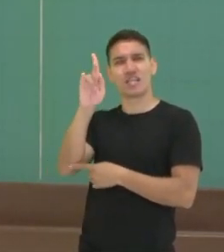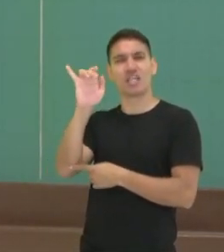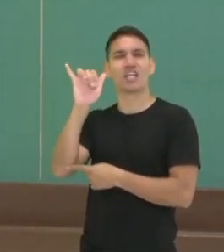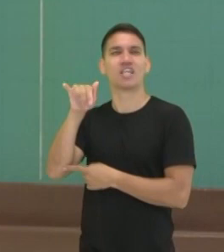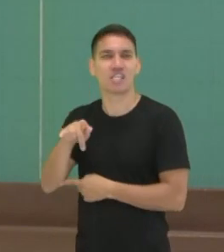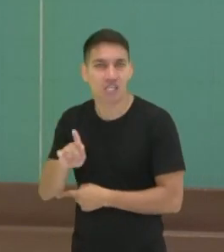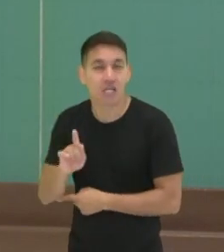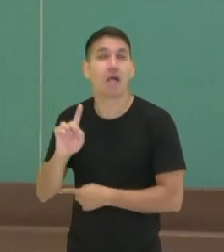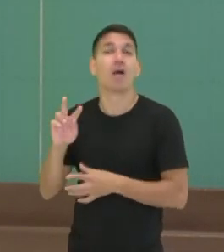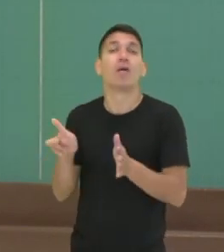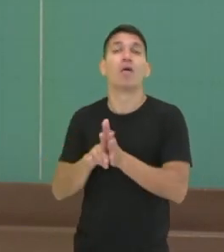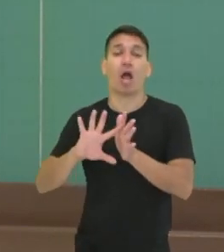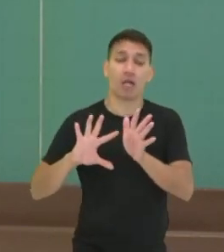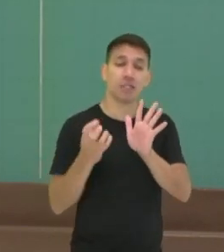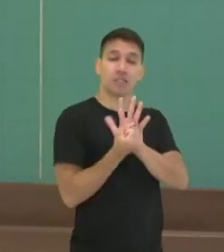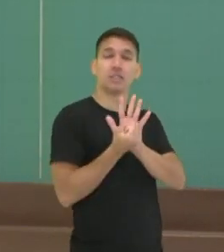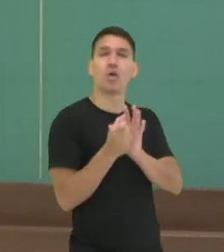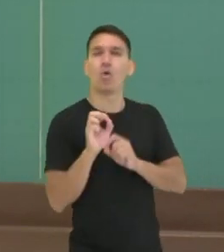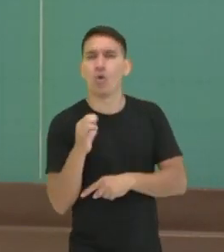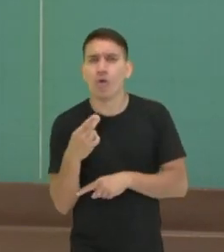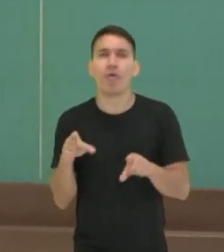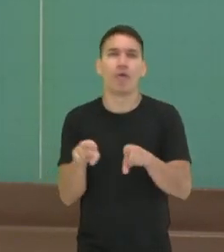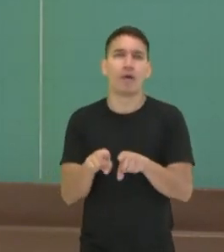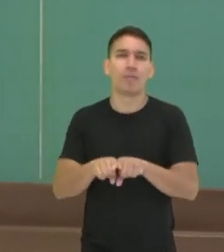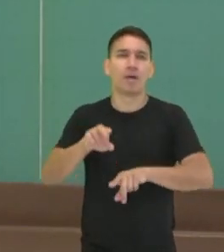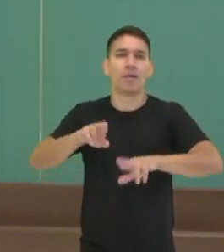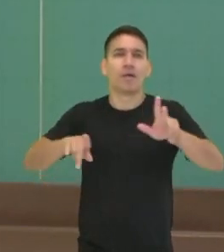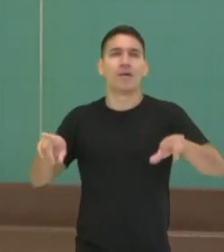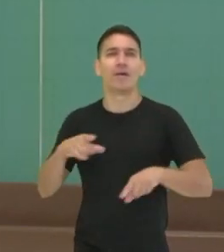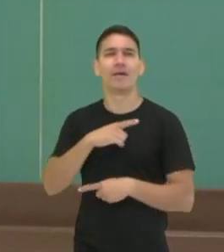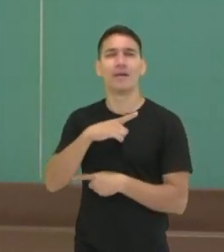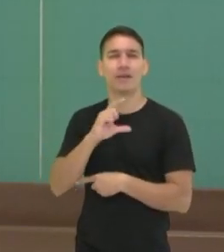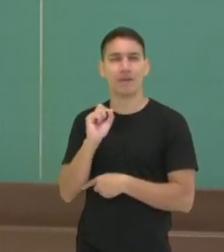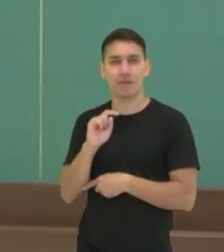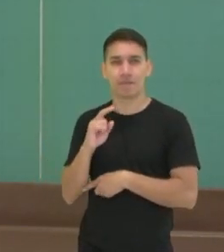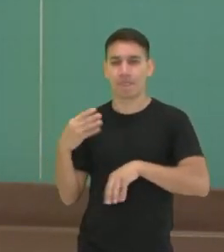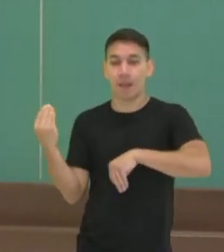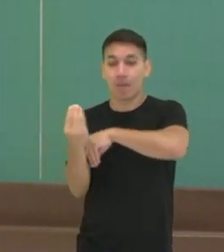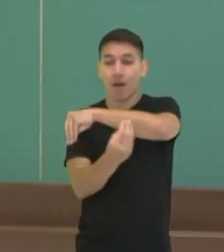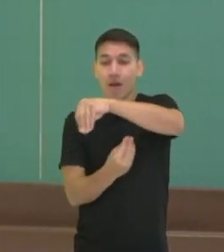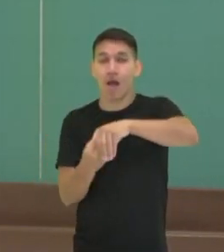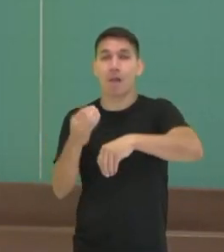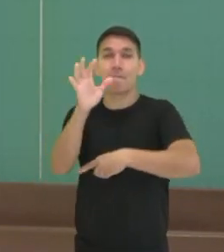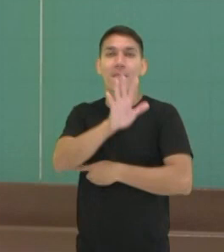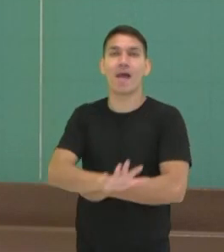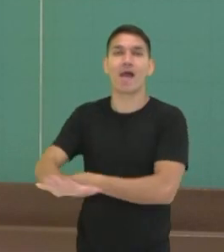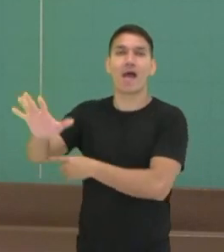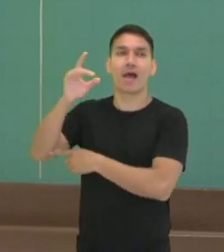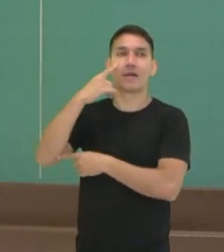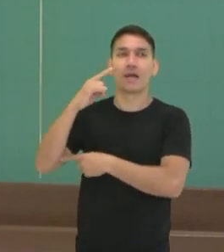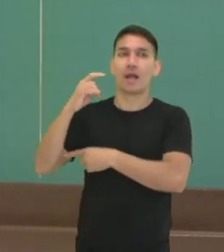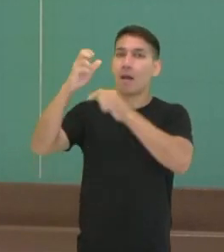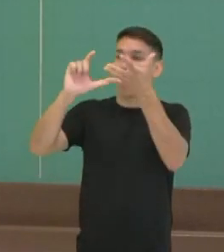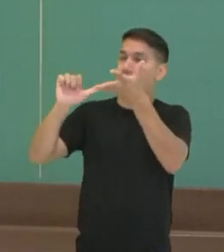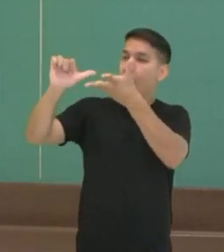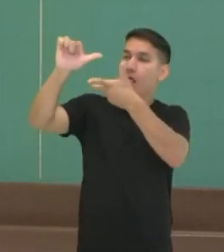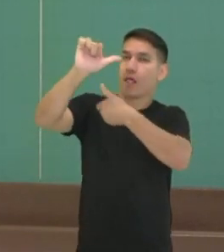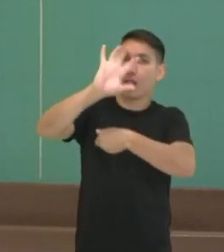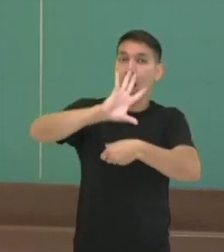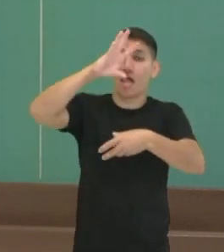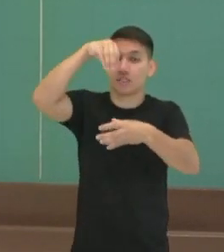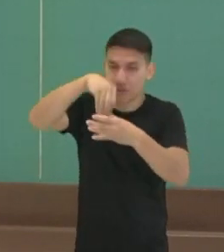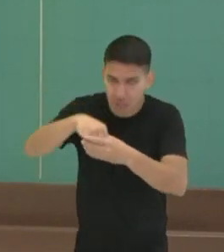Iam se tornar símbolos ou somente arabescos que iam estar em volta dessa imagem. Então, os elementos que eram utilizados dentro